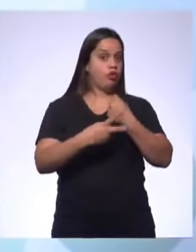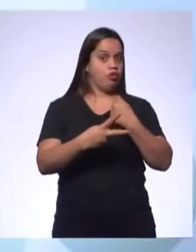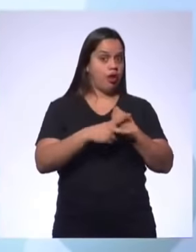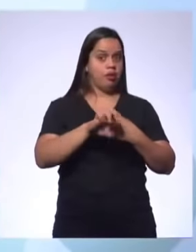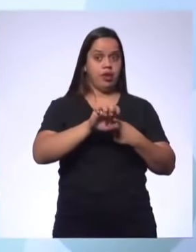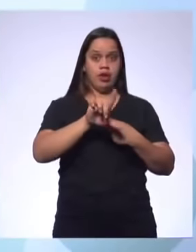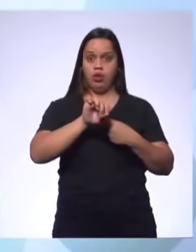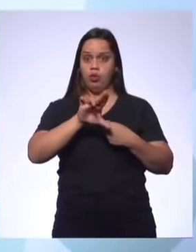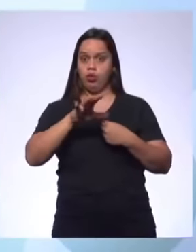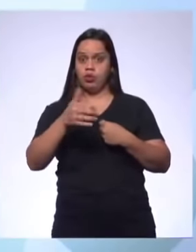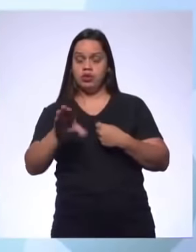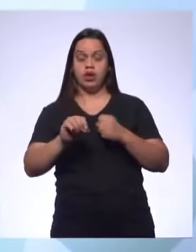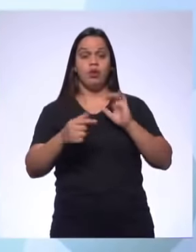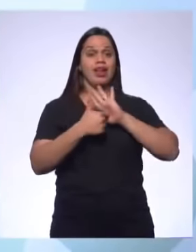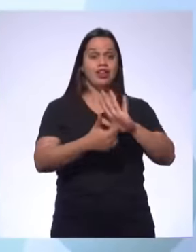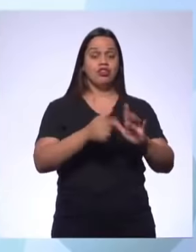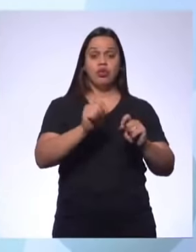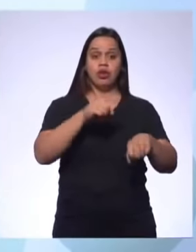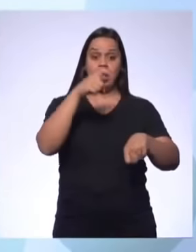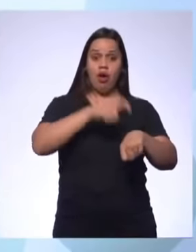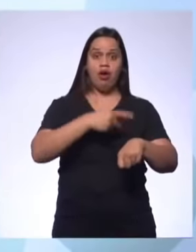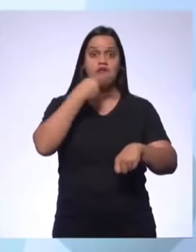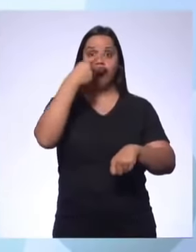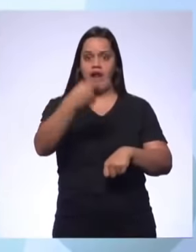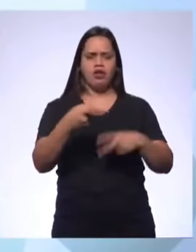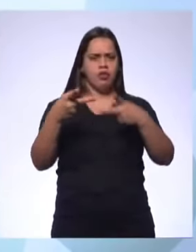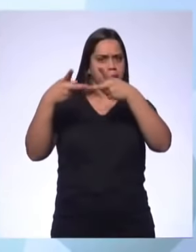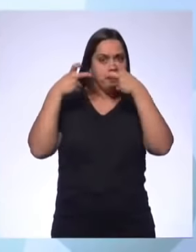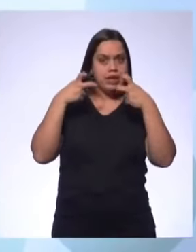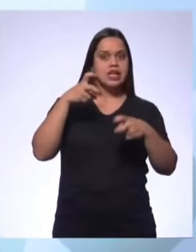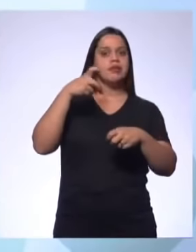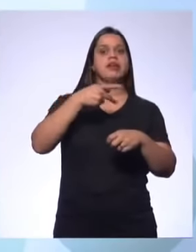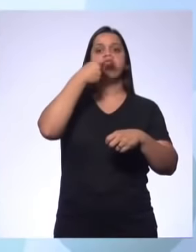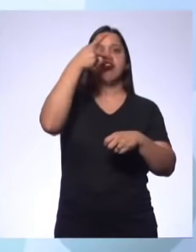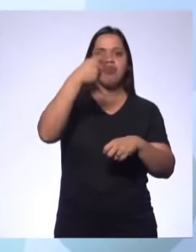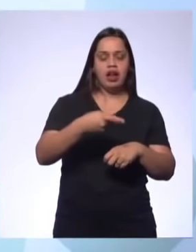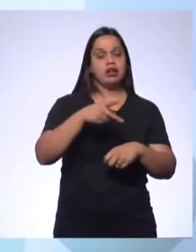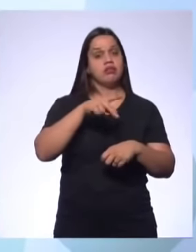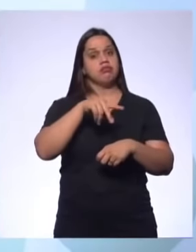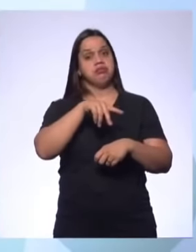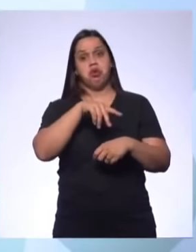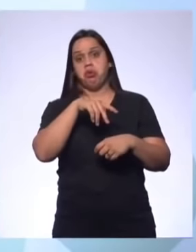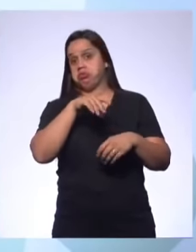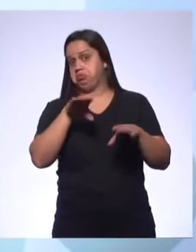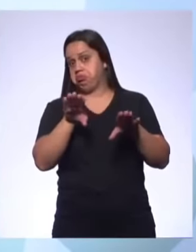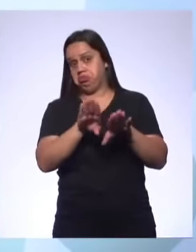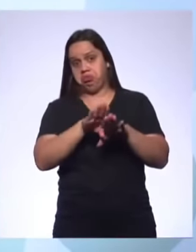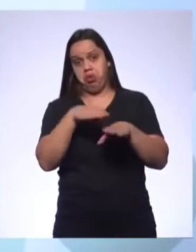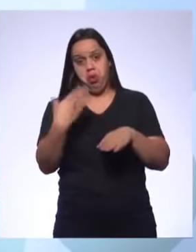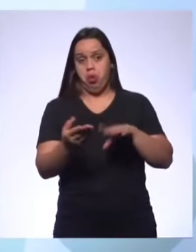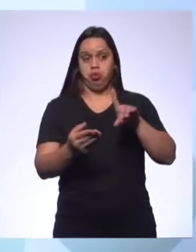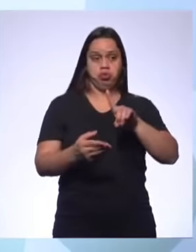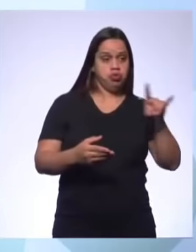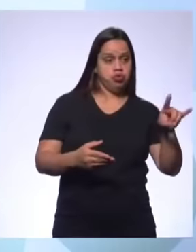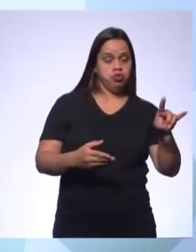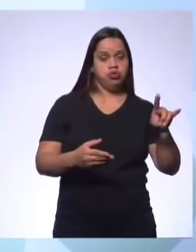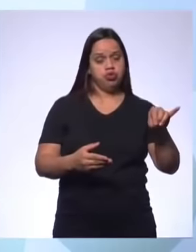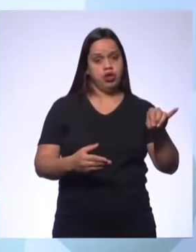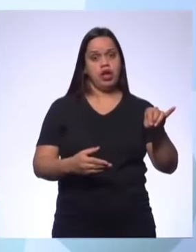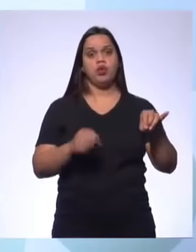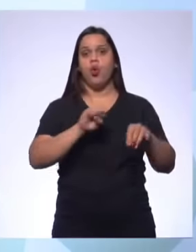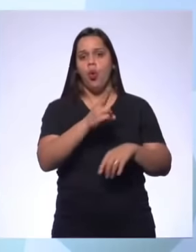vão indicar quando tem um momento de fala, quando eu percebo essa fala, seja ela pelo discurso direto ou pelo discurso indireto. Ah, Pro,